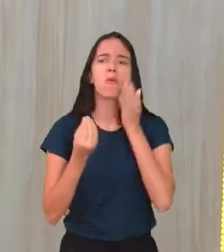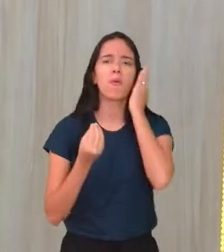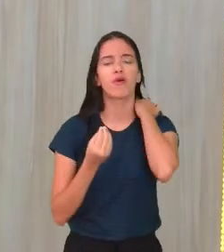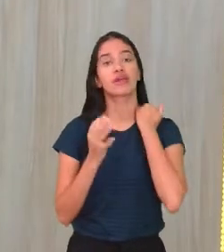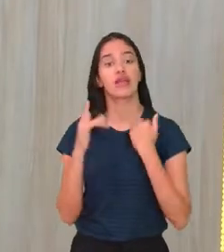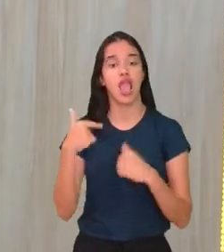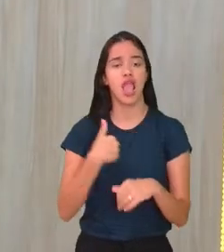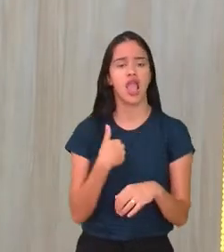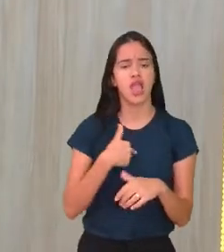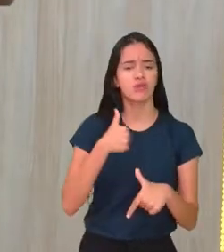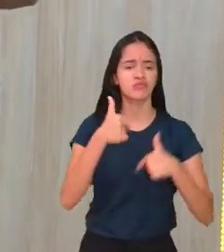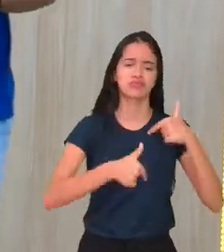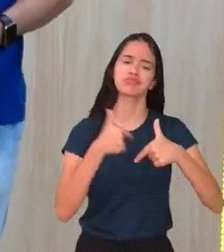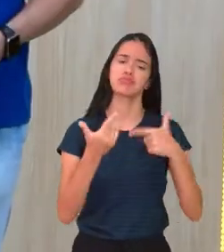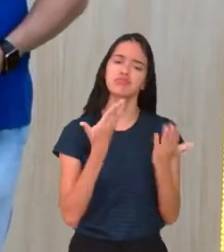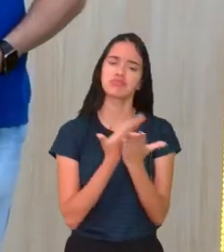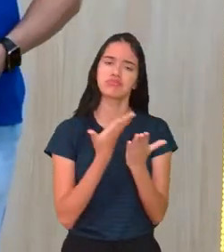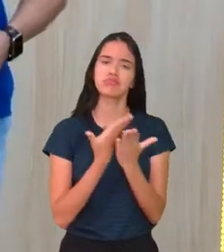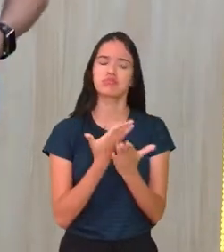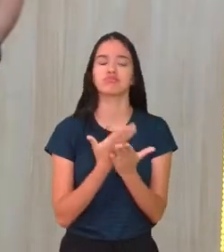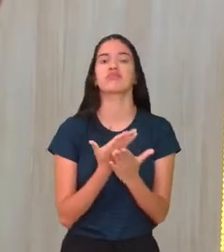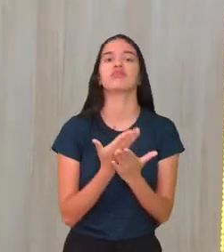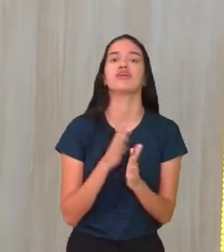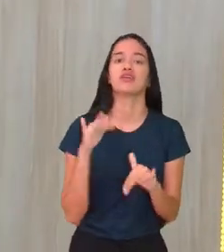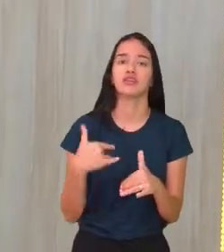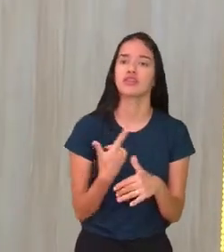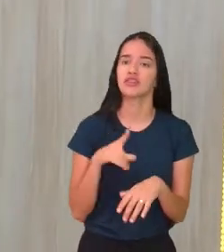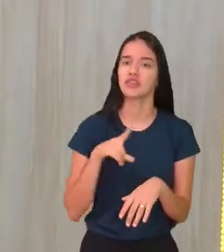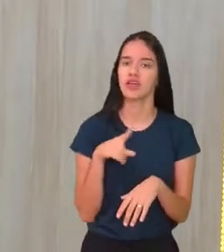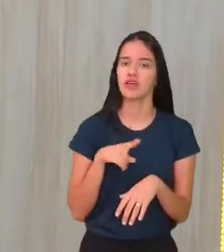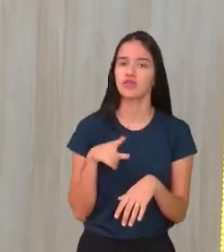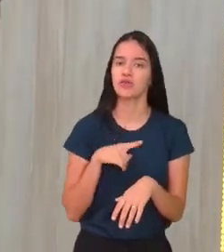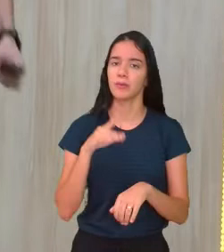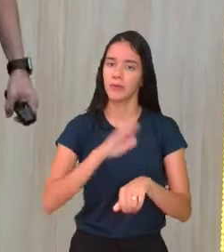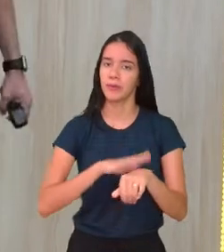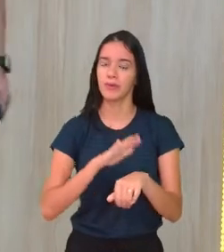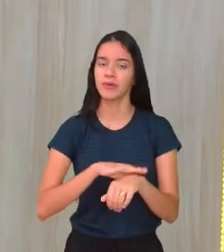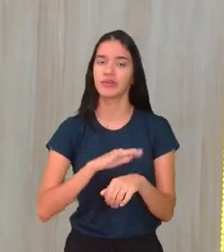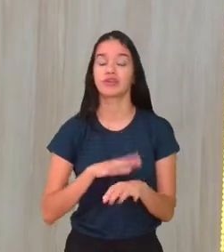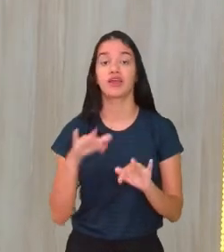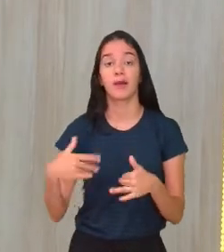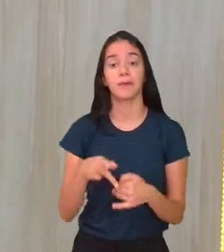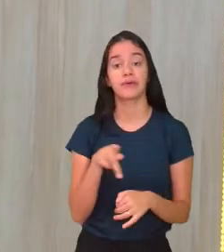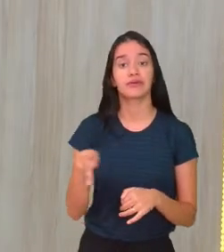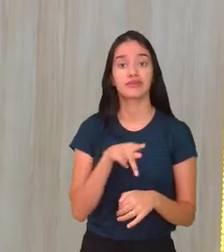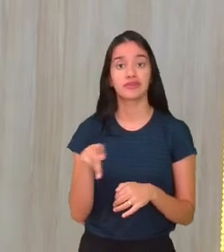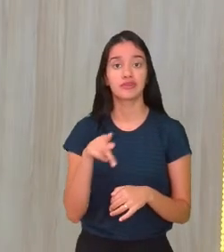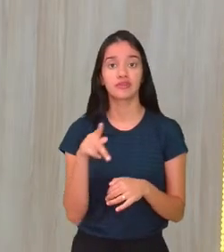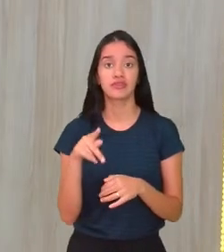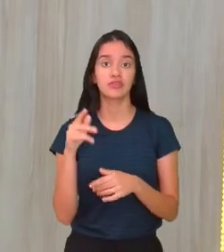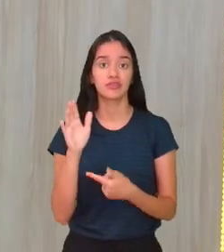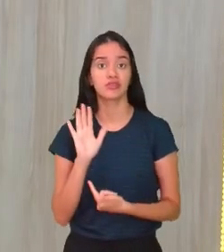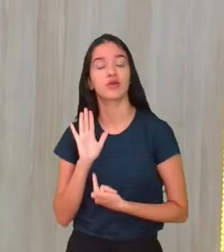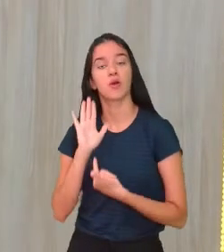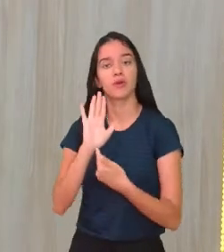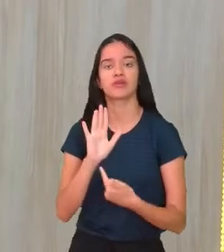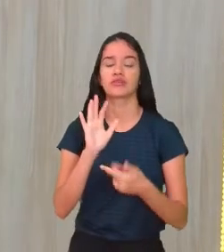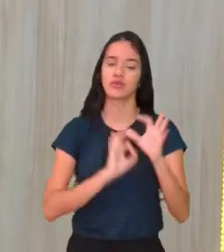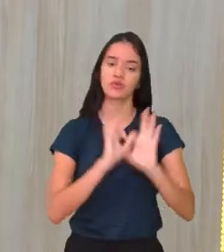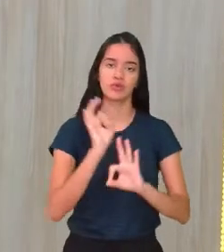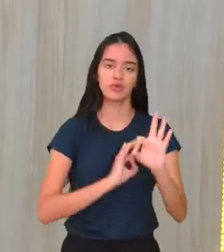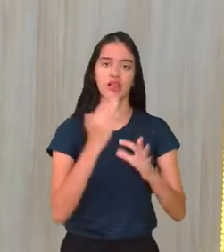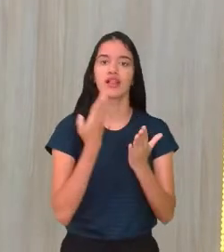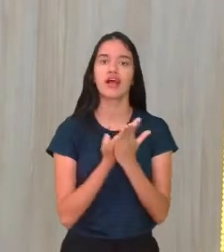eu trabalharia essa questão? E aí teve uma hora que eu comentei, a professora já tinha colocado também na preparação da sua aula,